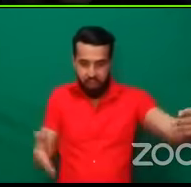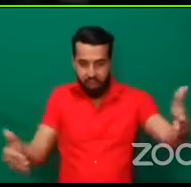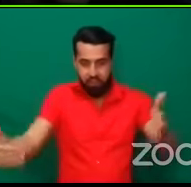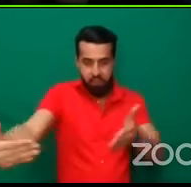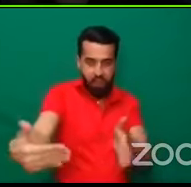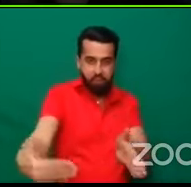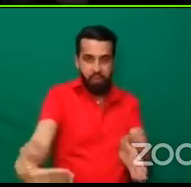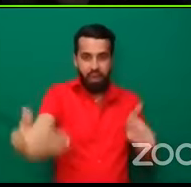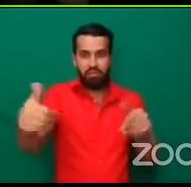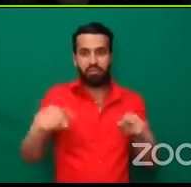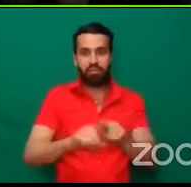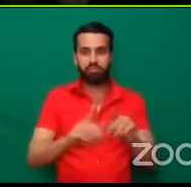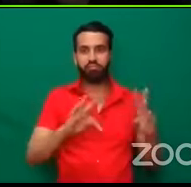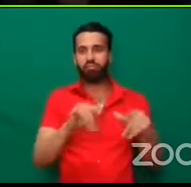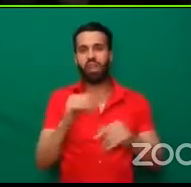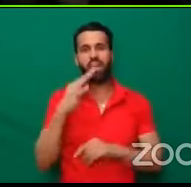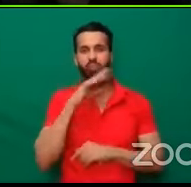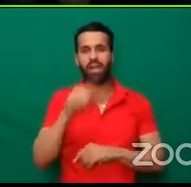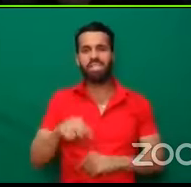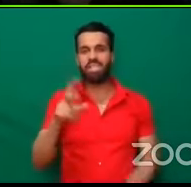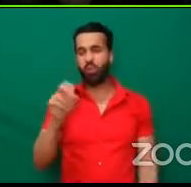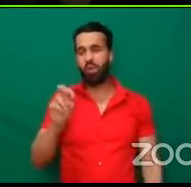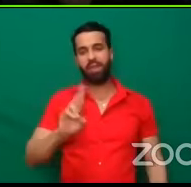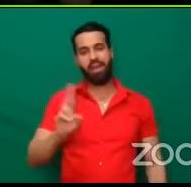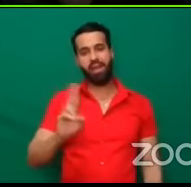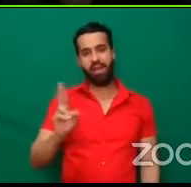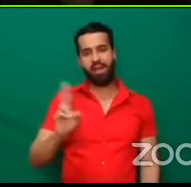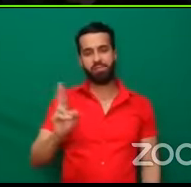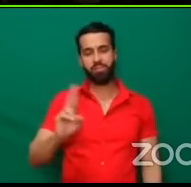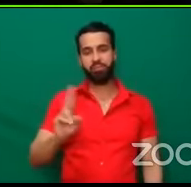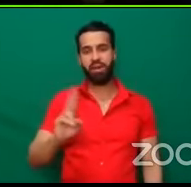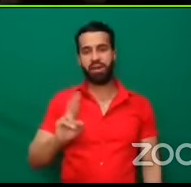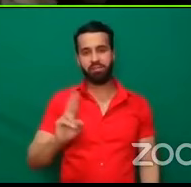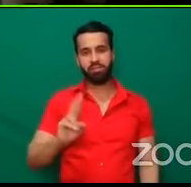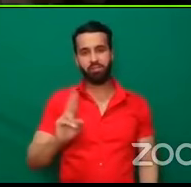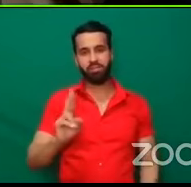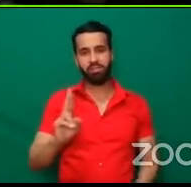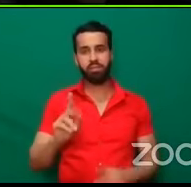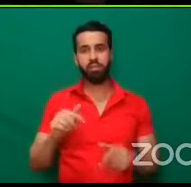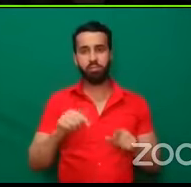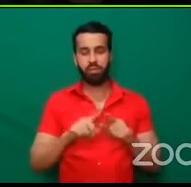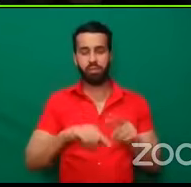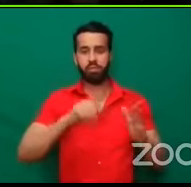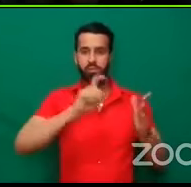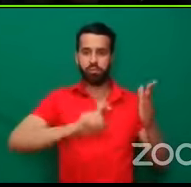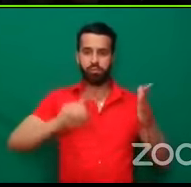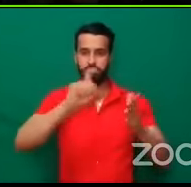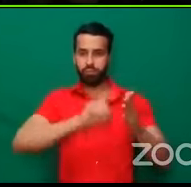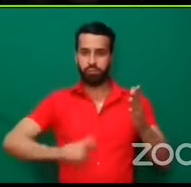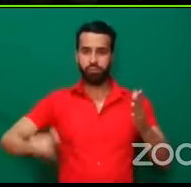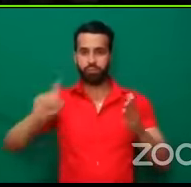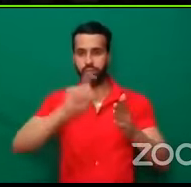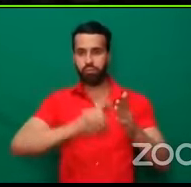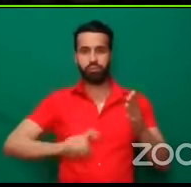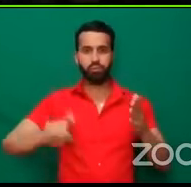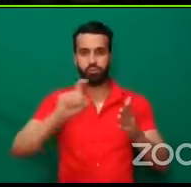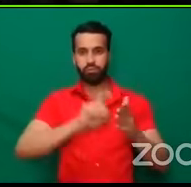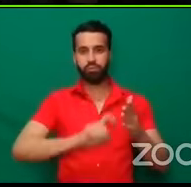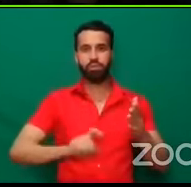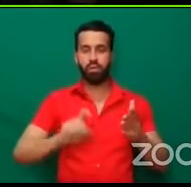gastei R$50, um pouco mais por causa da tinta, o spray que eu usei para pintar a caixa, né, a máquina de